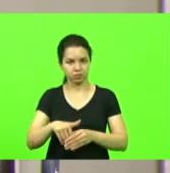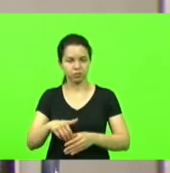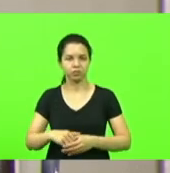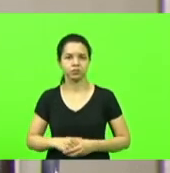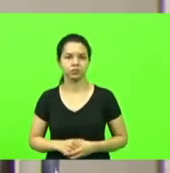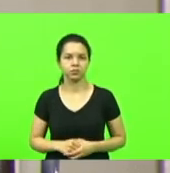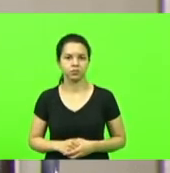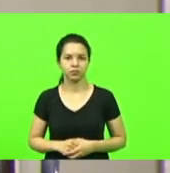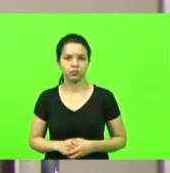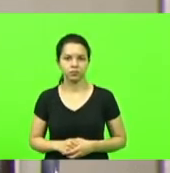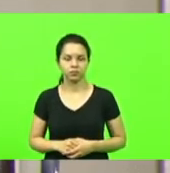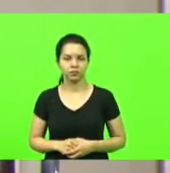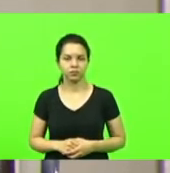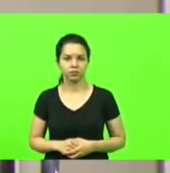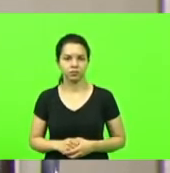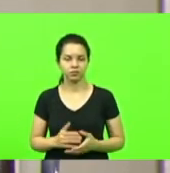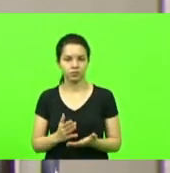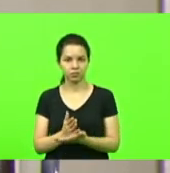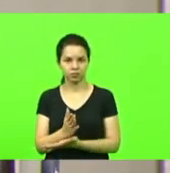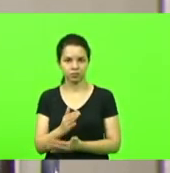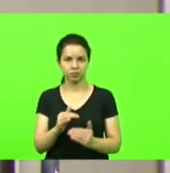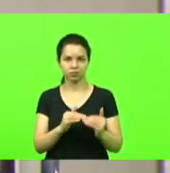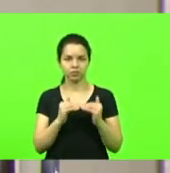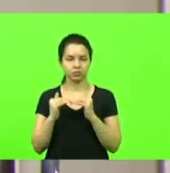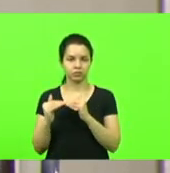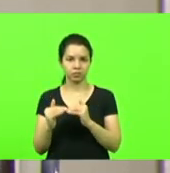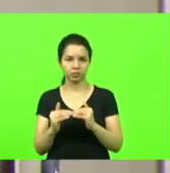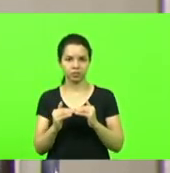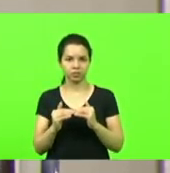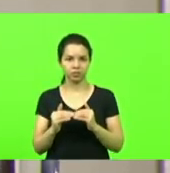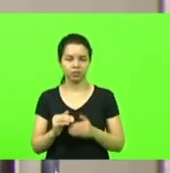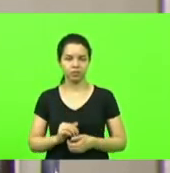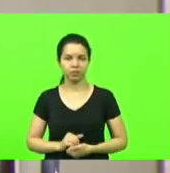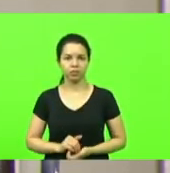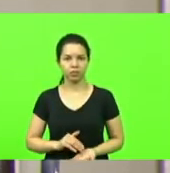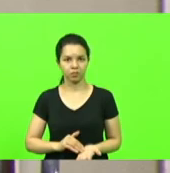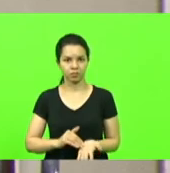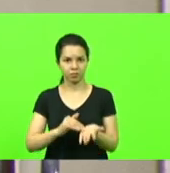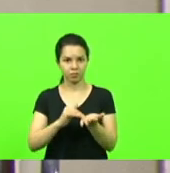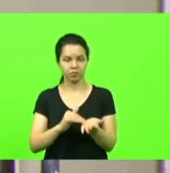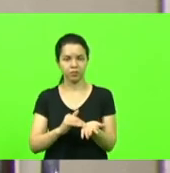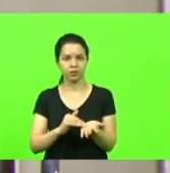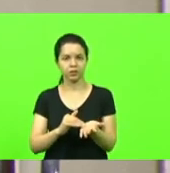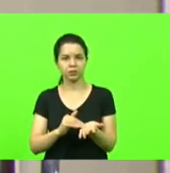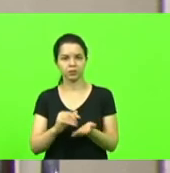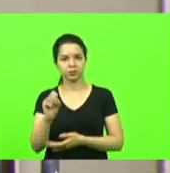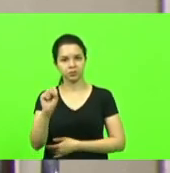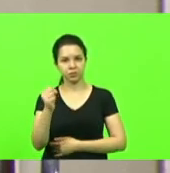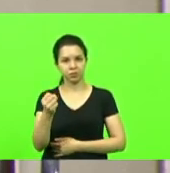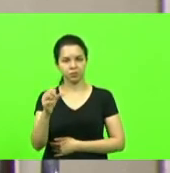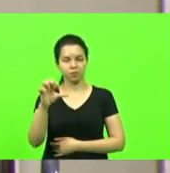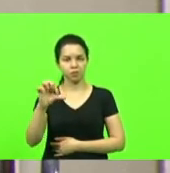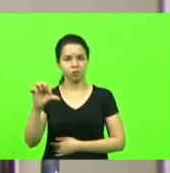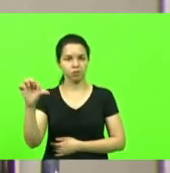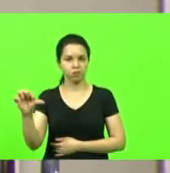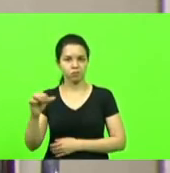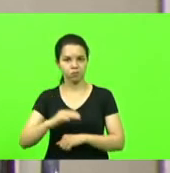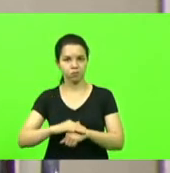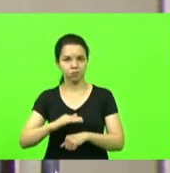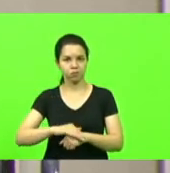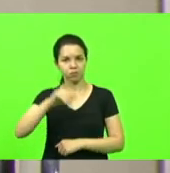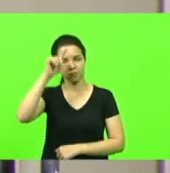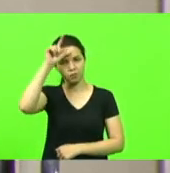se encontra. Aprovado por unanimidade. Moções. Moção 899, autor deputado Sargento